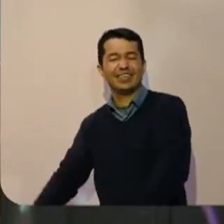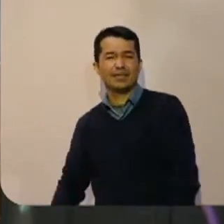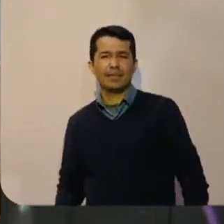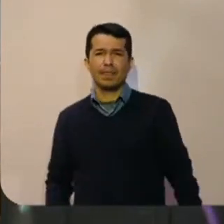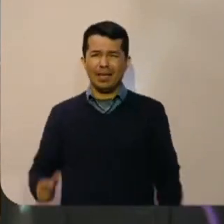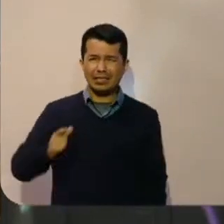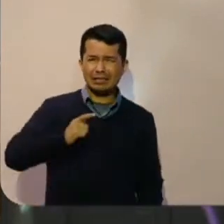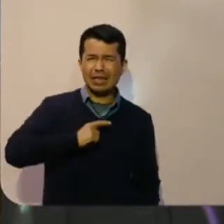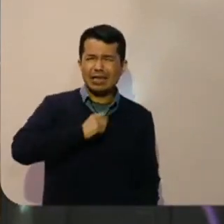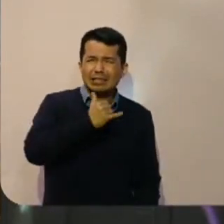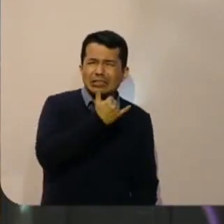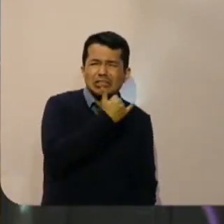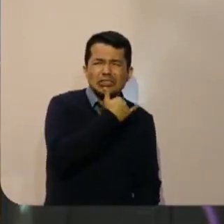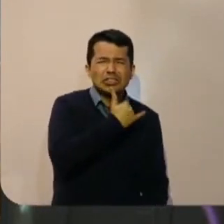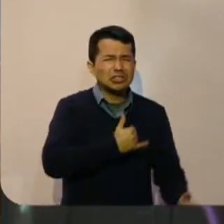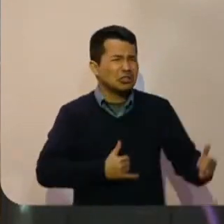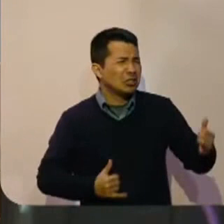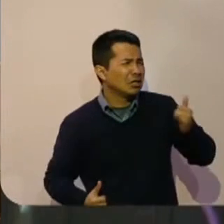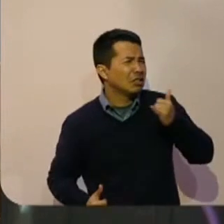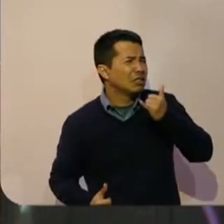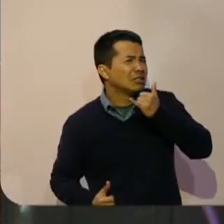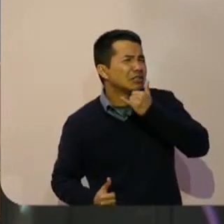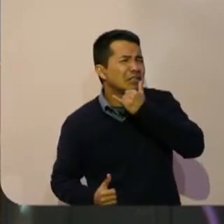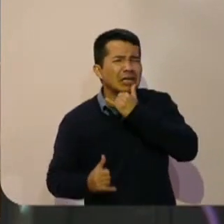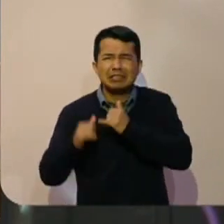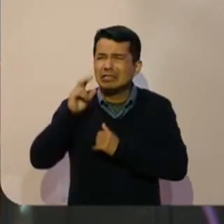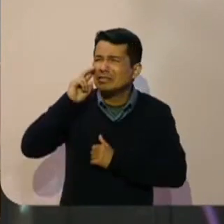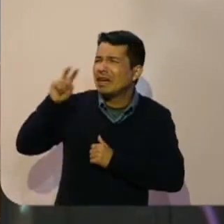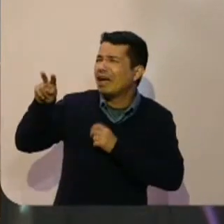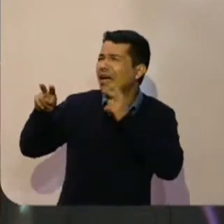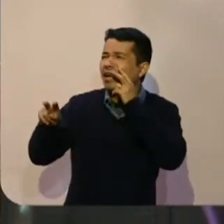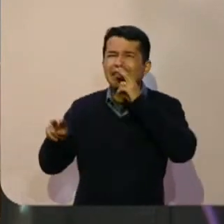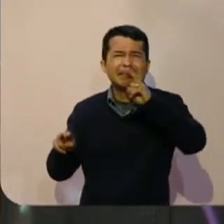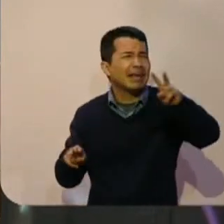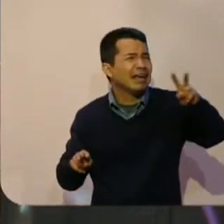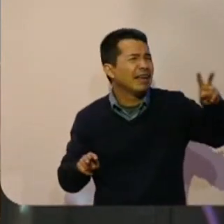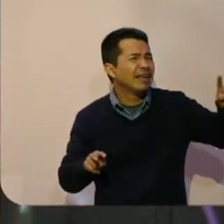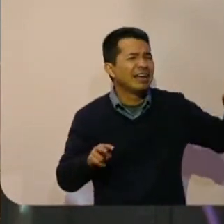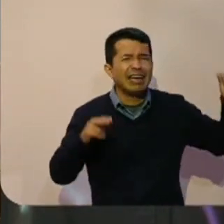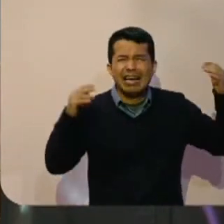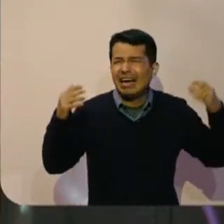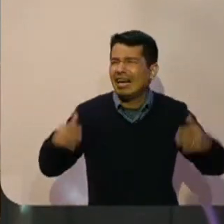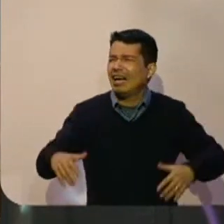Se as tristezas desta vida